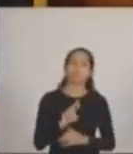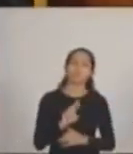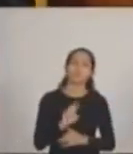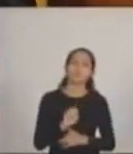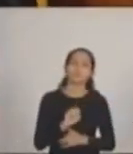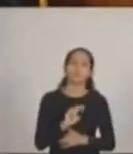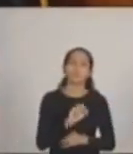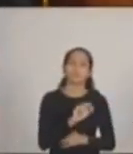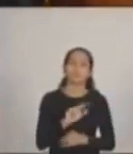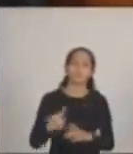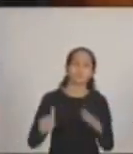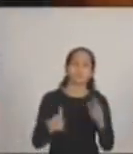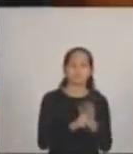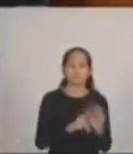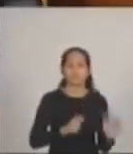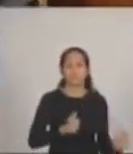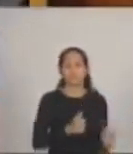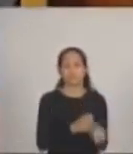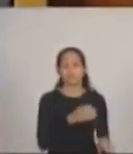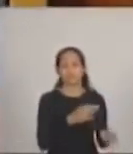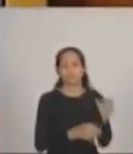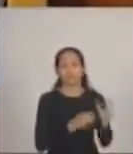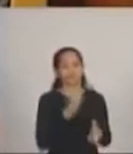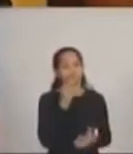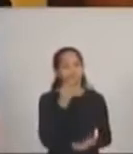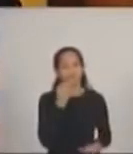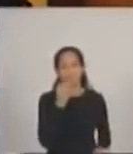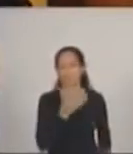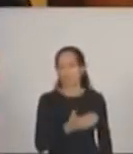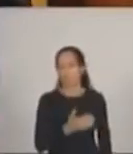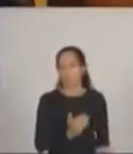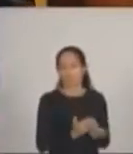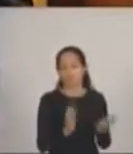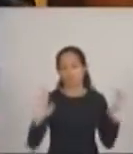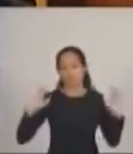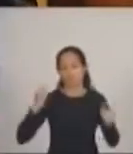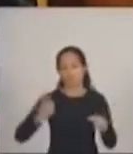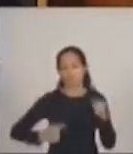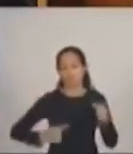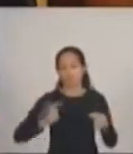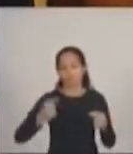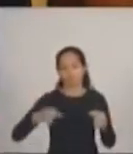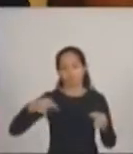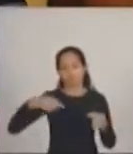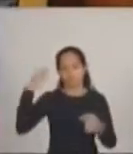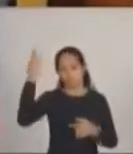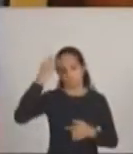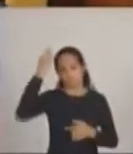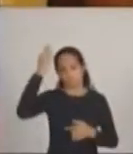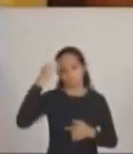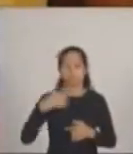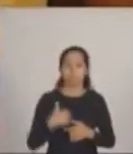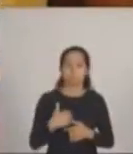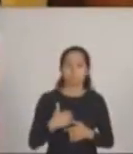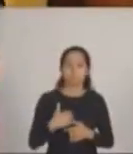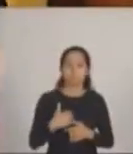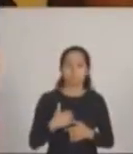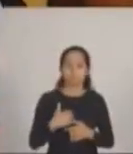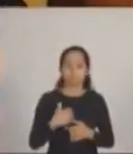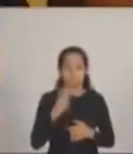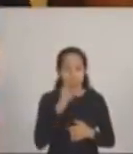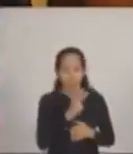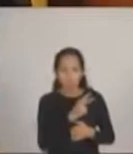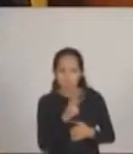Tribunal de Justiça, que não deu oportunidade de discussão no âmbito do Estado do Espírito Santo. Ninguém viu uma audiência